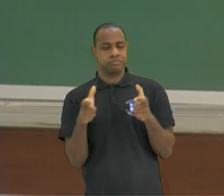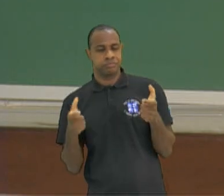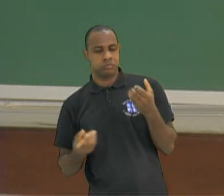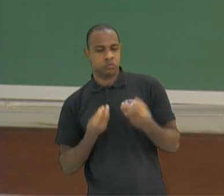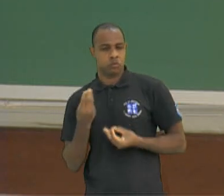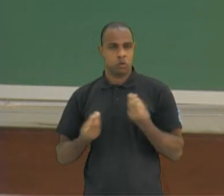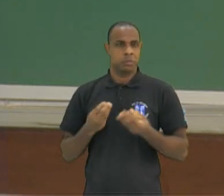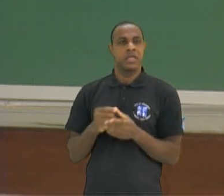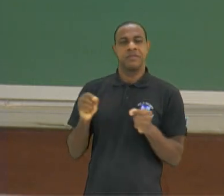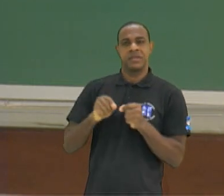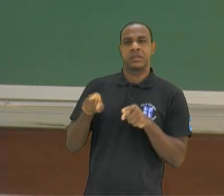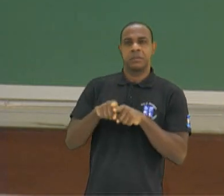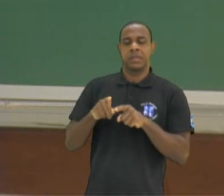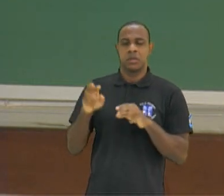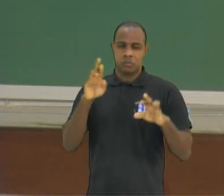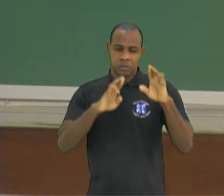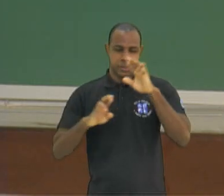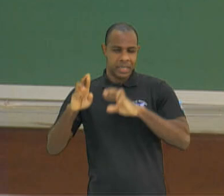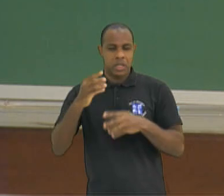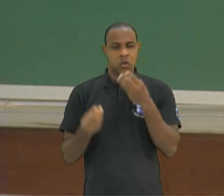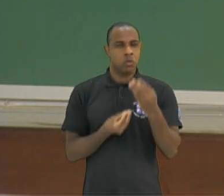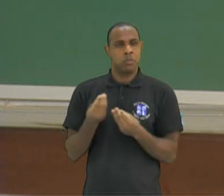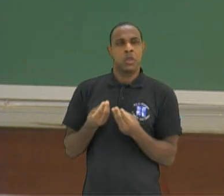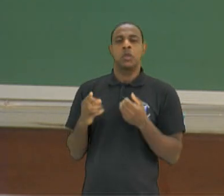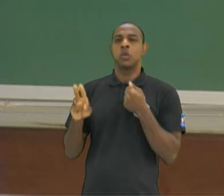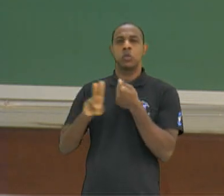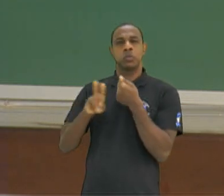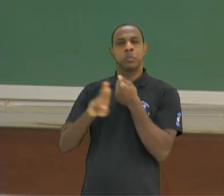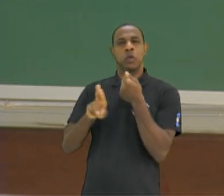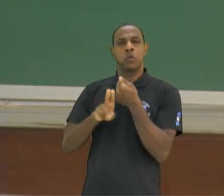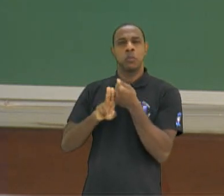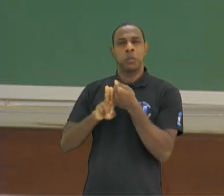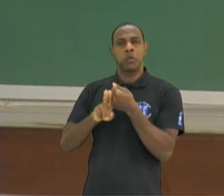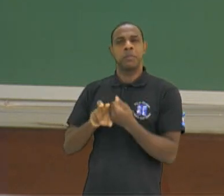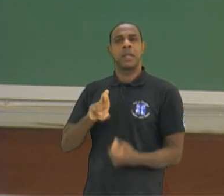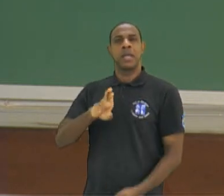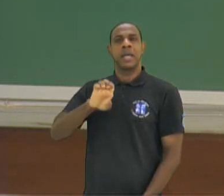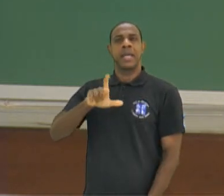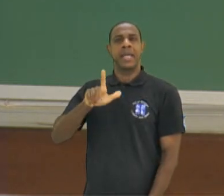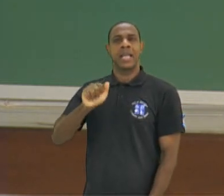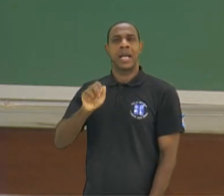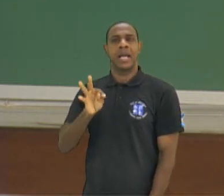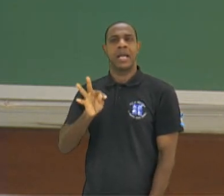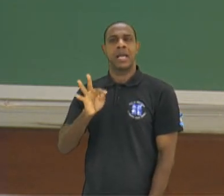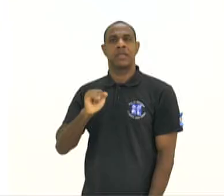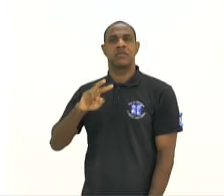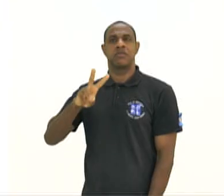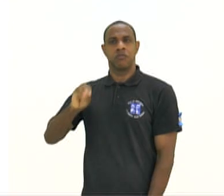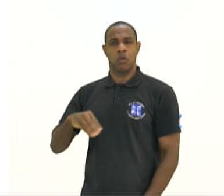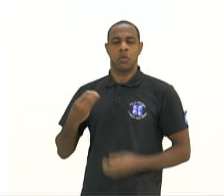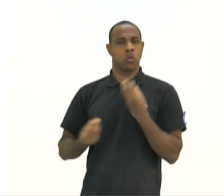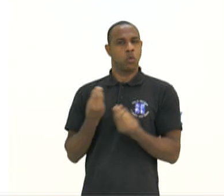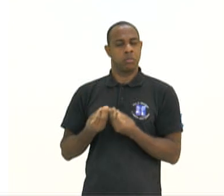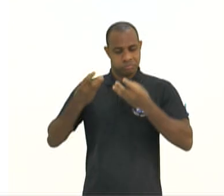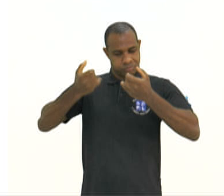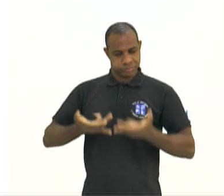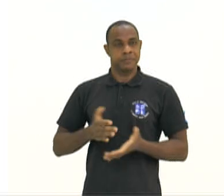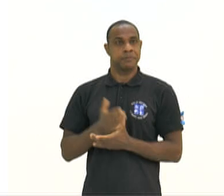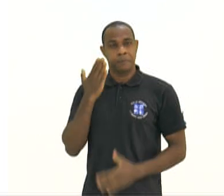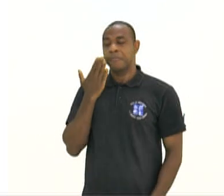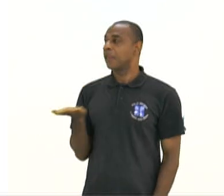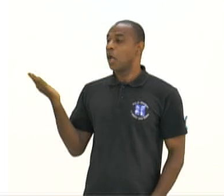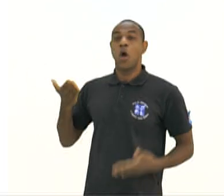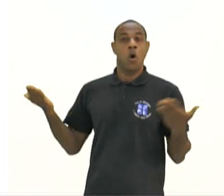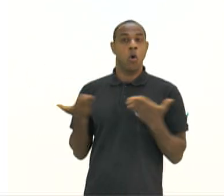e fizemos uma análise sobre os pronomes relativos. Na aula de hoje, a Frustrating Game or Challenge,